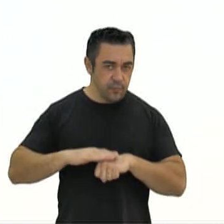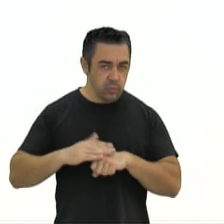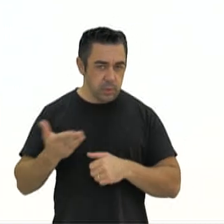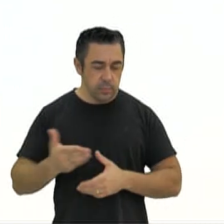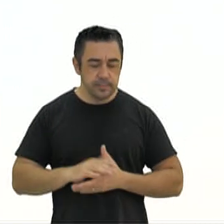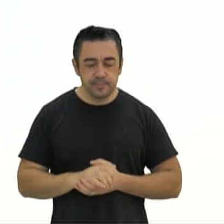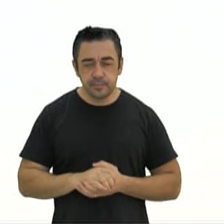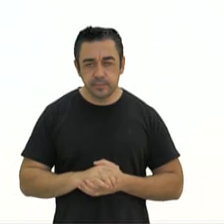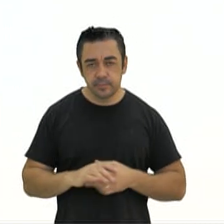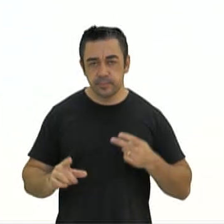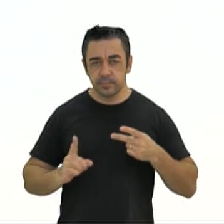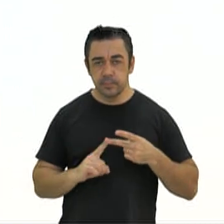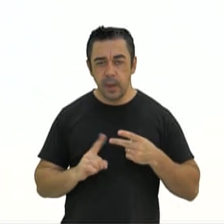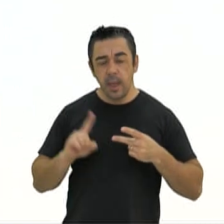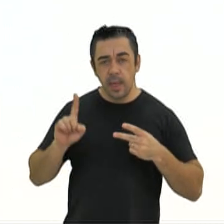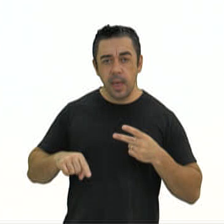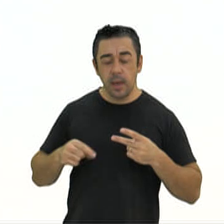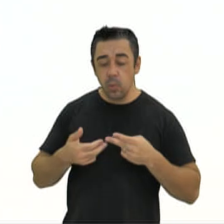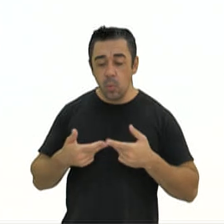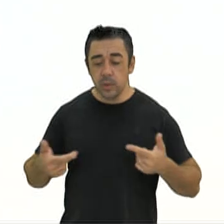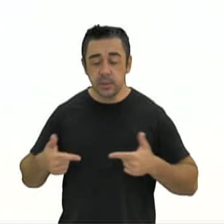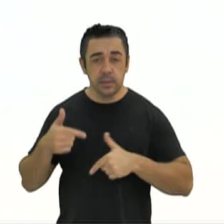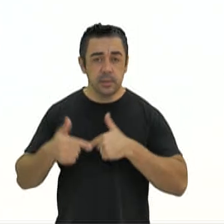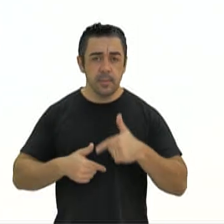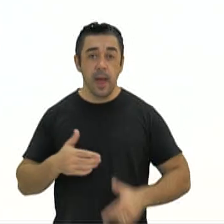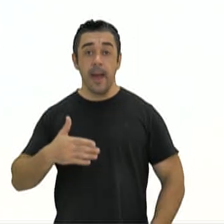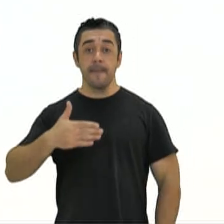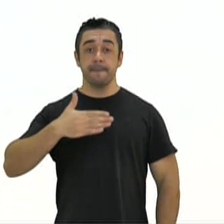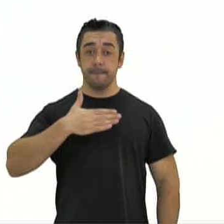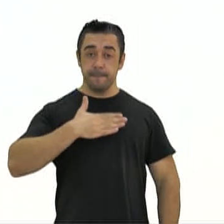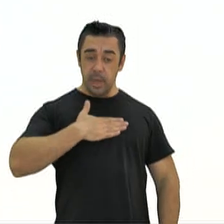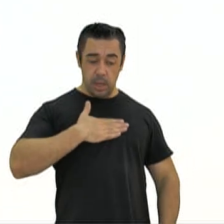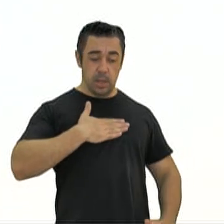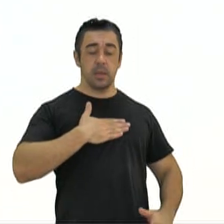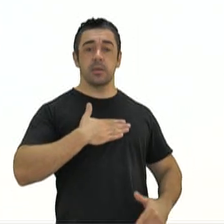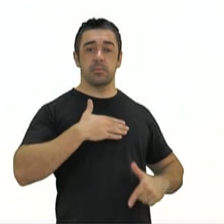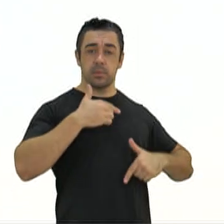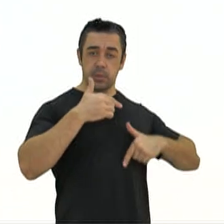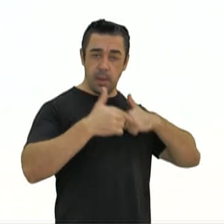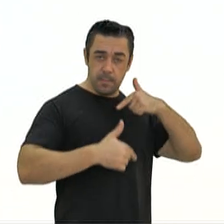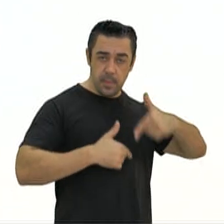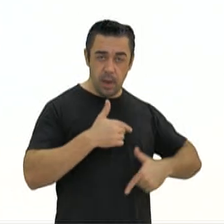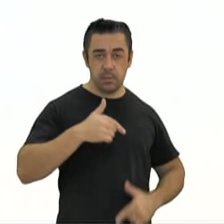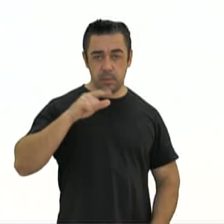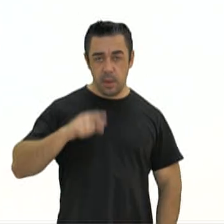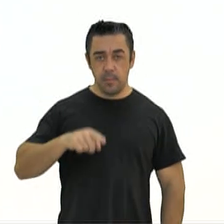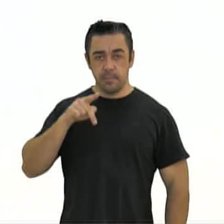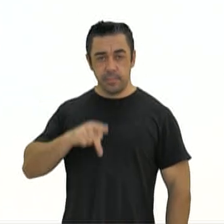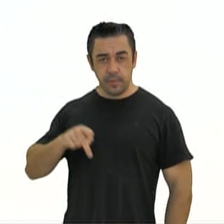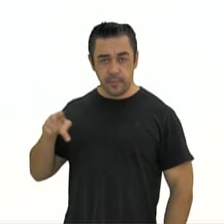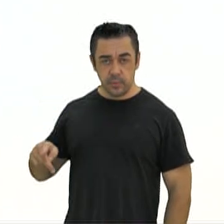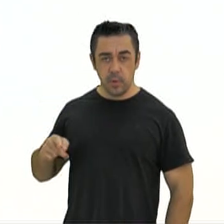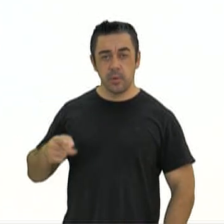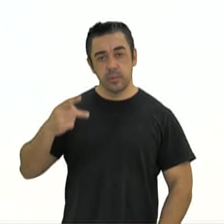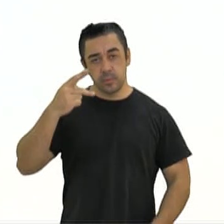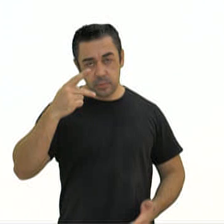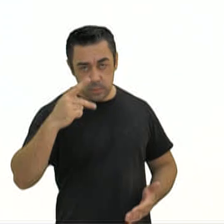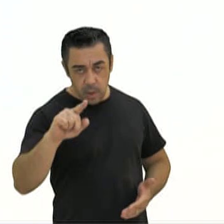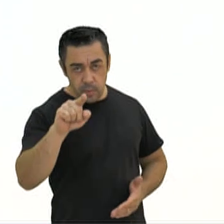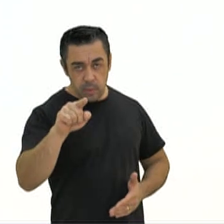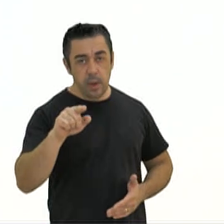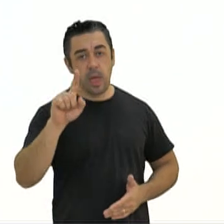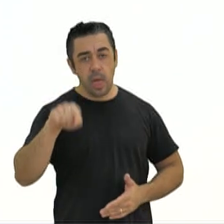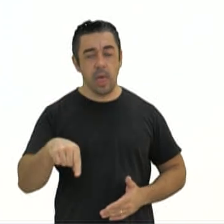define aquilo com o qual se trabalha. A minha função é professora, a sua função é